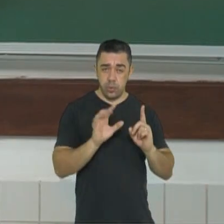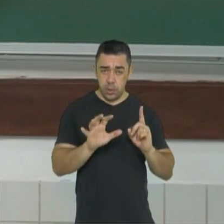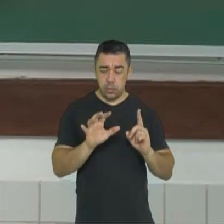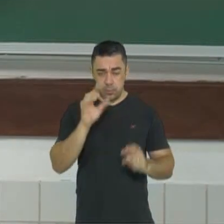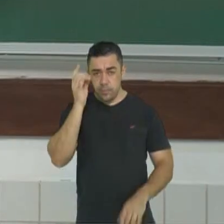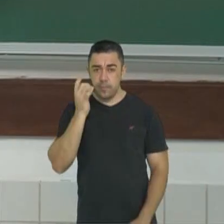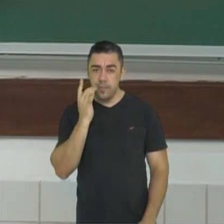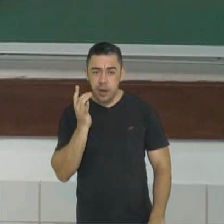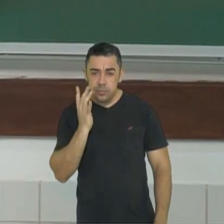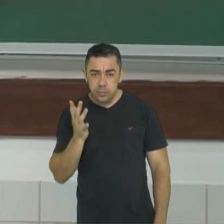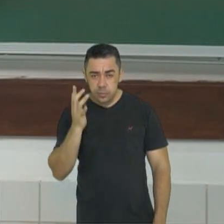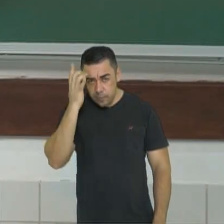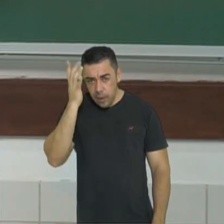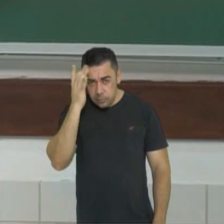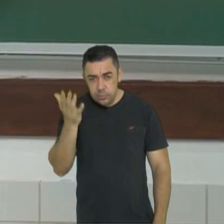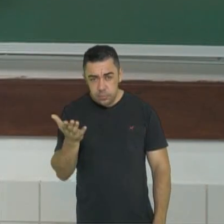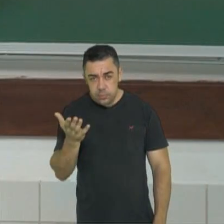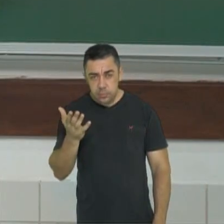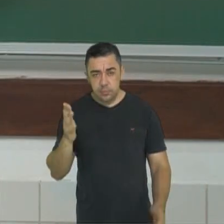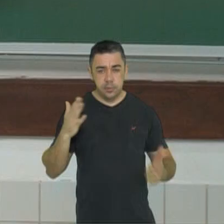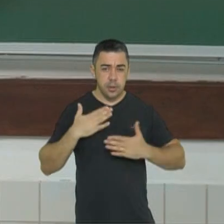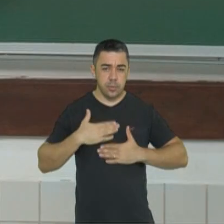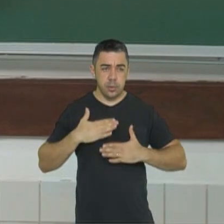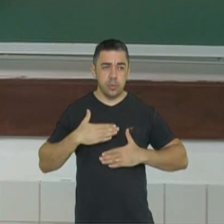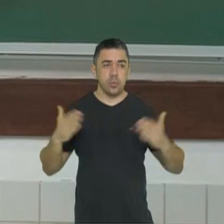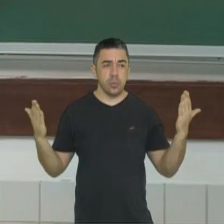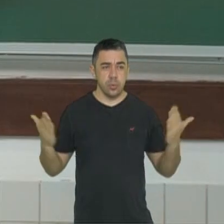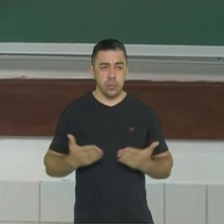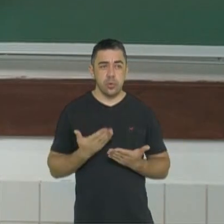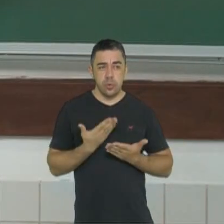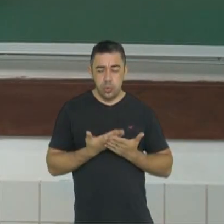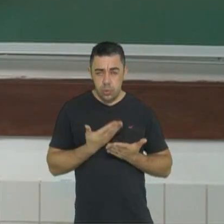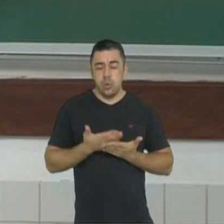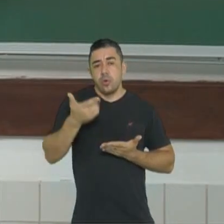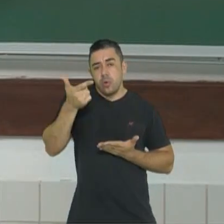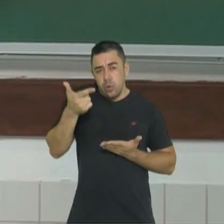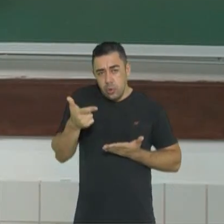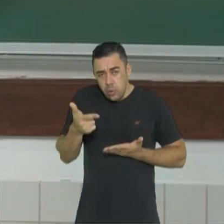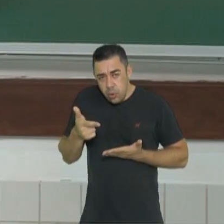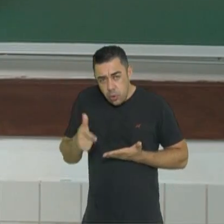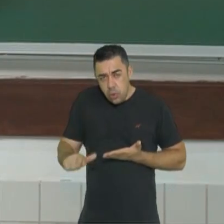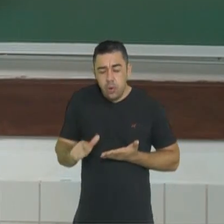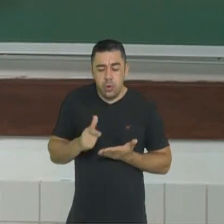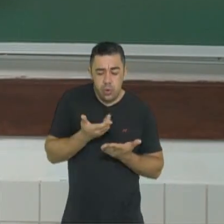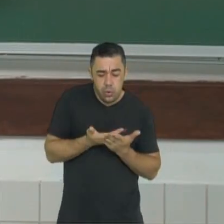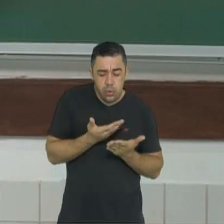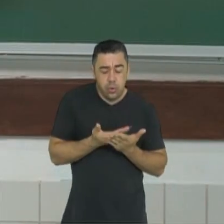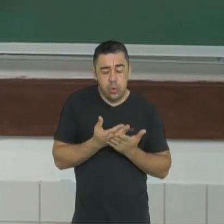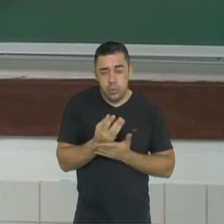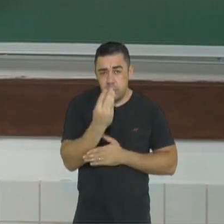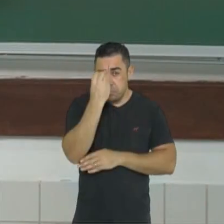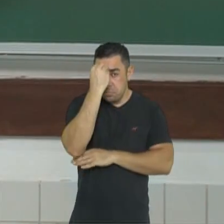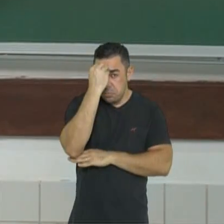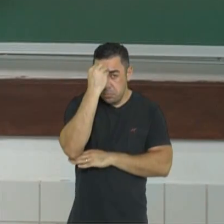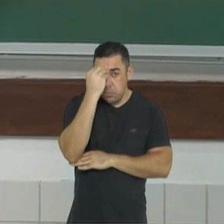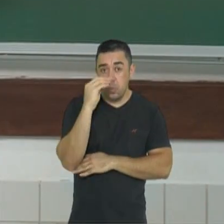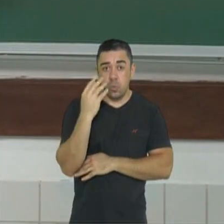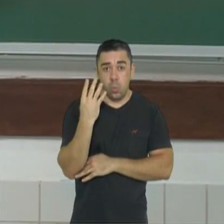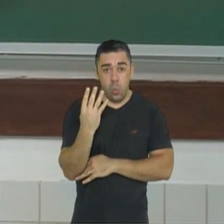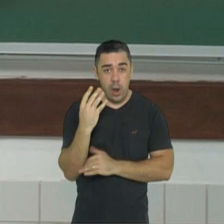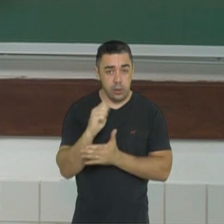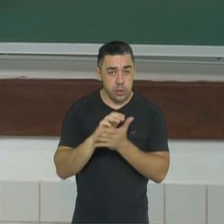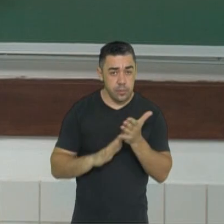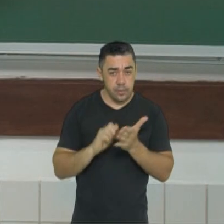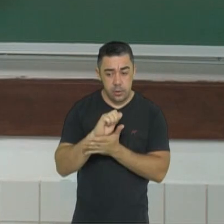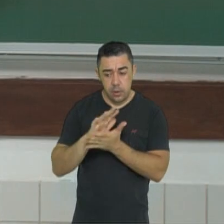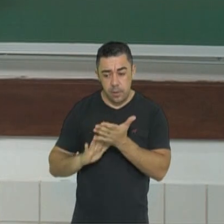foi faça Tranquilo então hoje nós estudamos novamente né do fixamos fizemos quatro